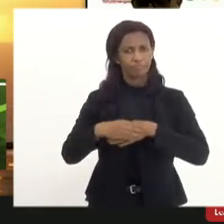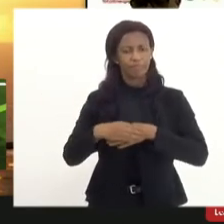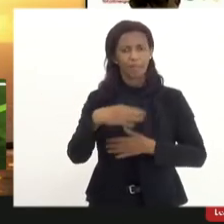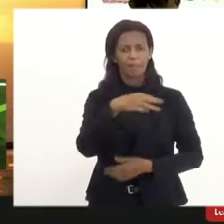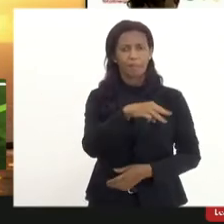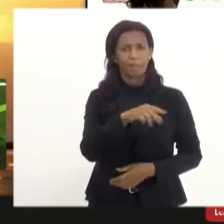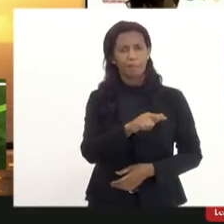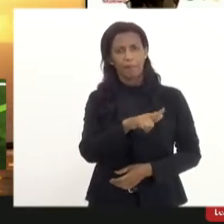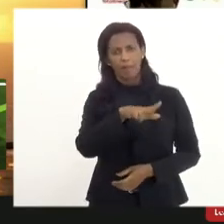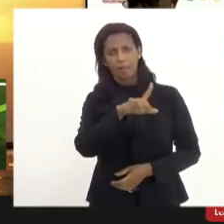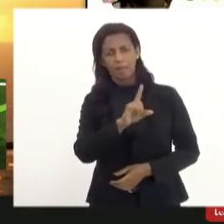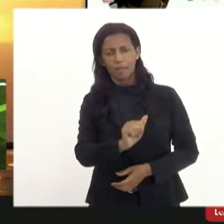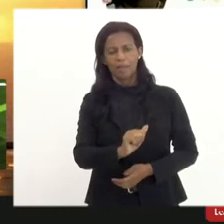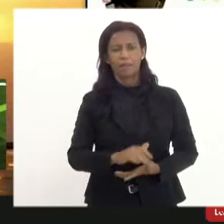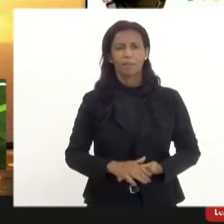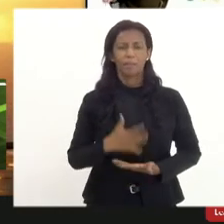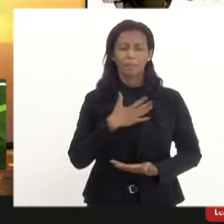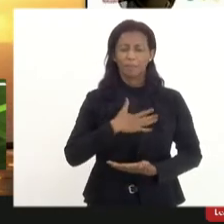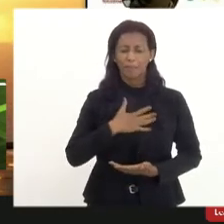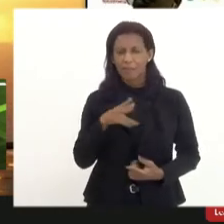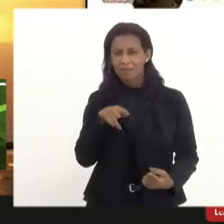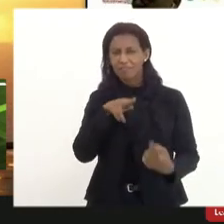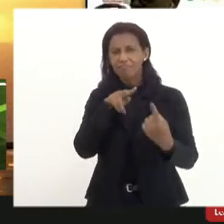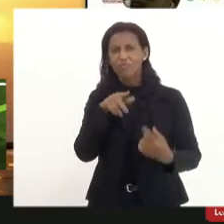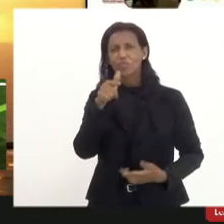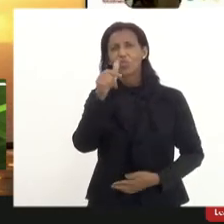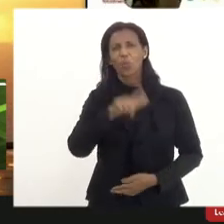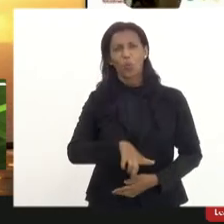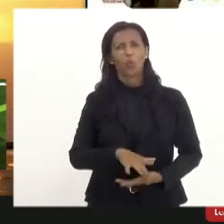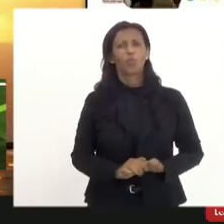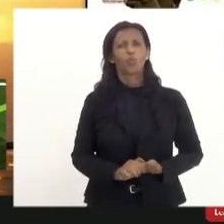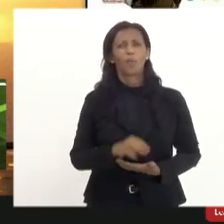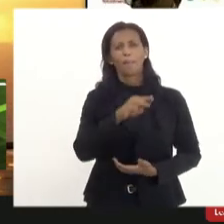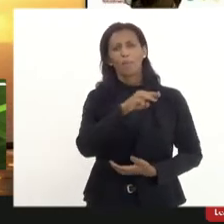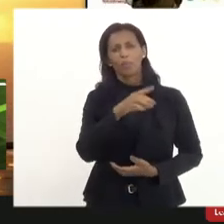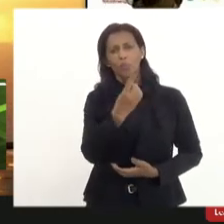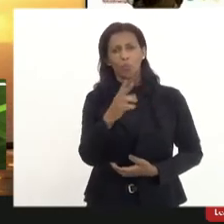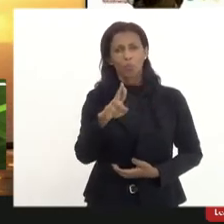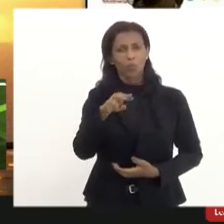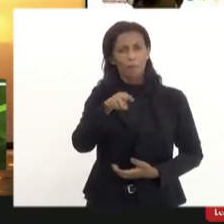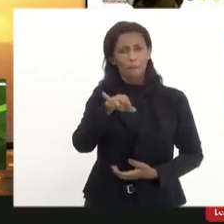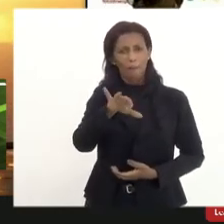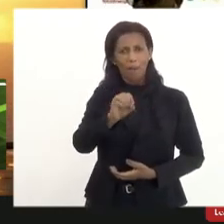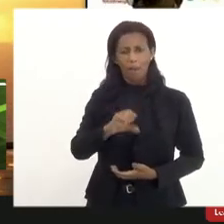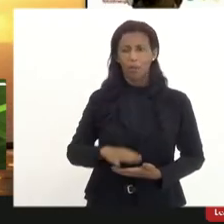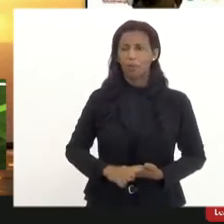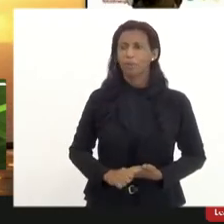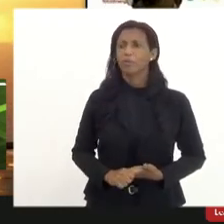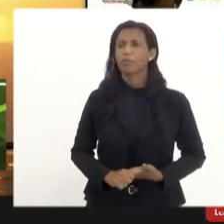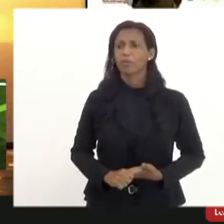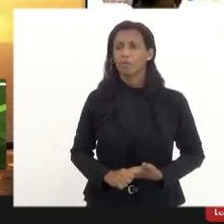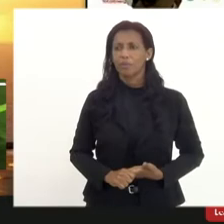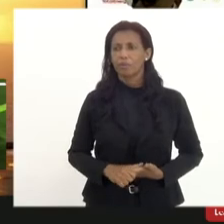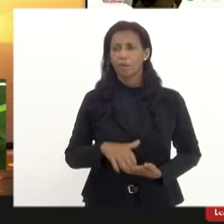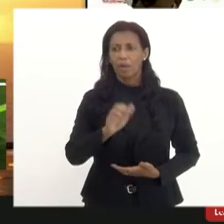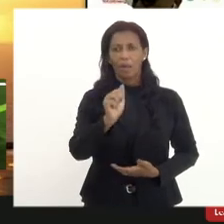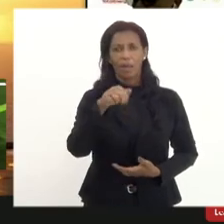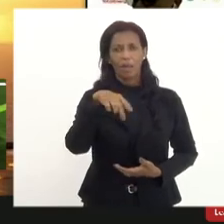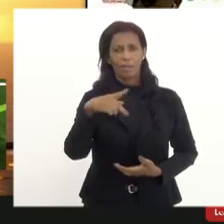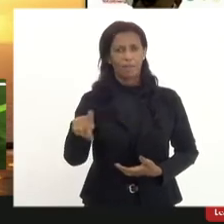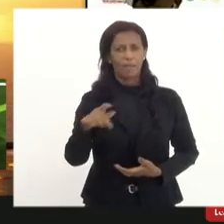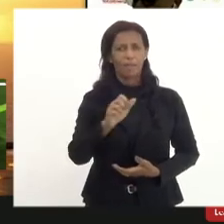Magda, prazer vê-la de novo. Doutor Mauro Osório, também os representantes da ANP, da